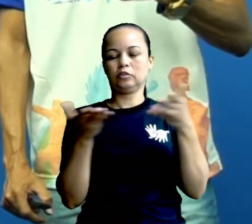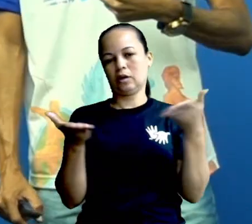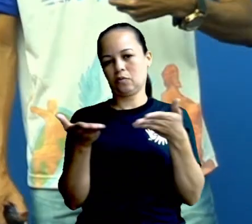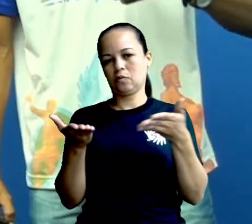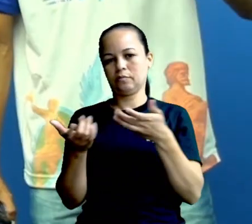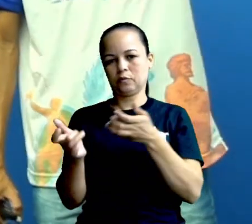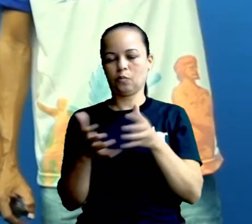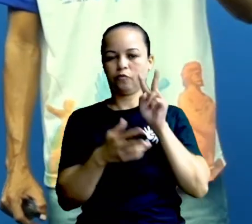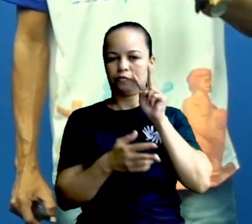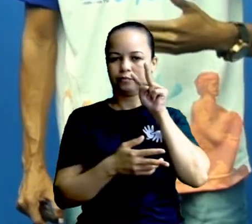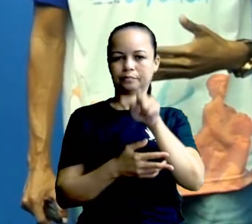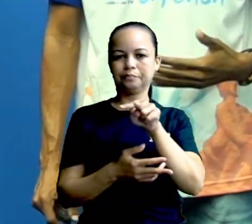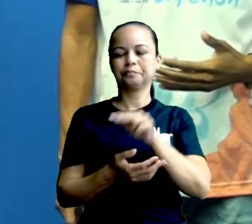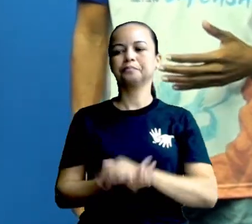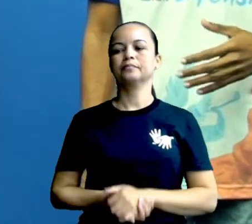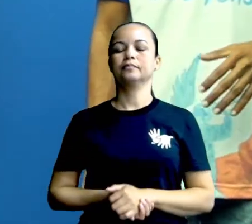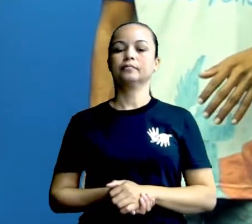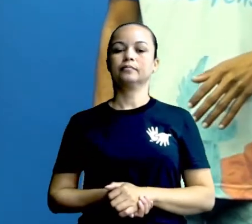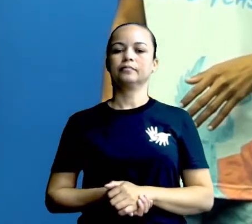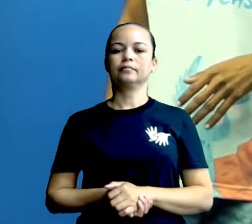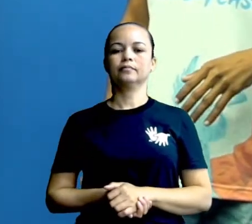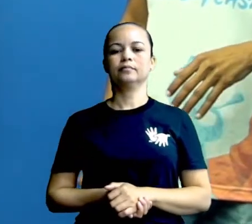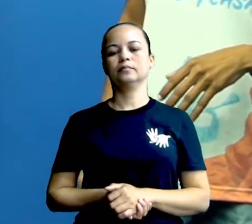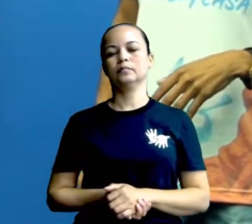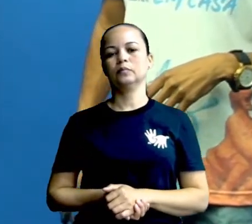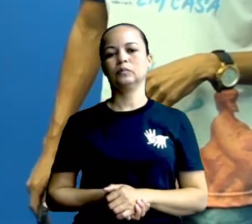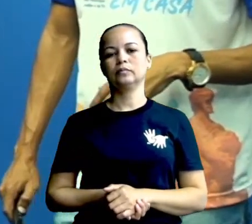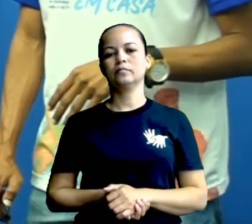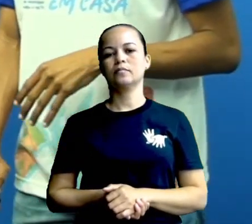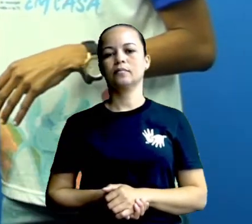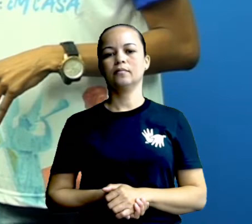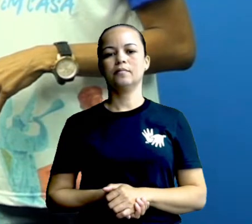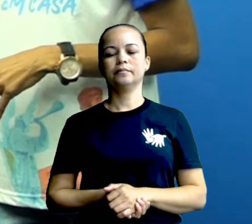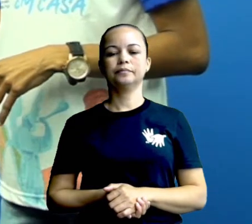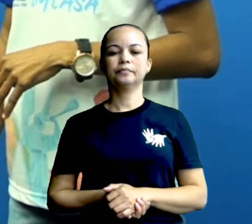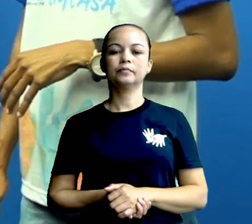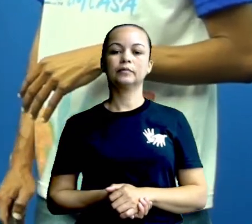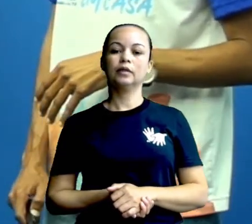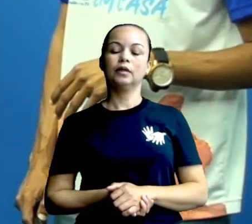enxergamos desse jeito que estamos enxergando agora. Ok? Beleza?